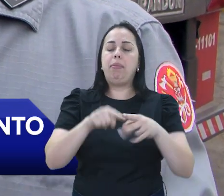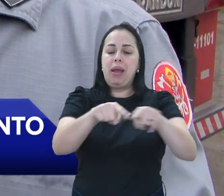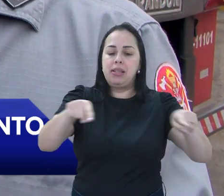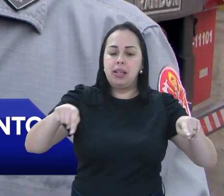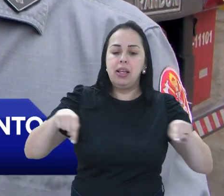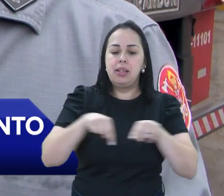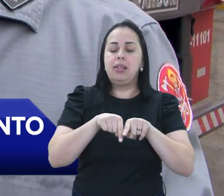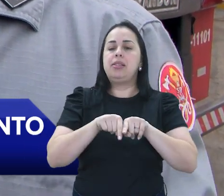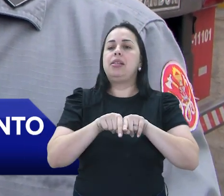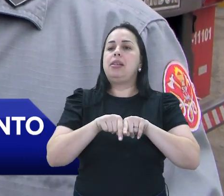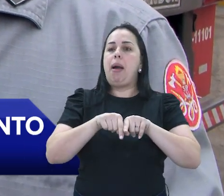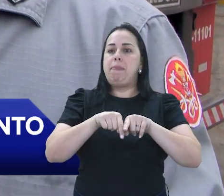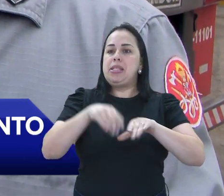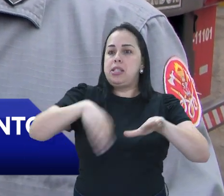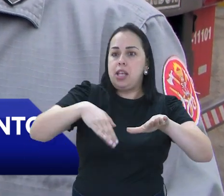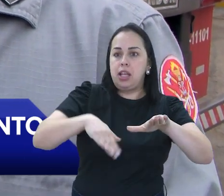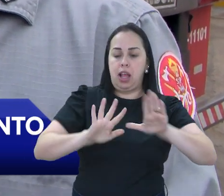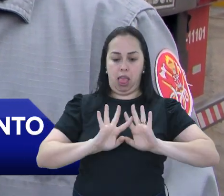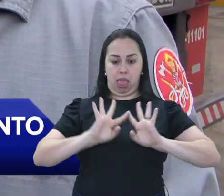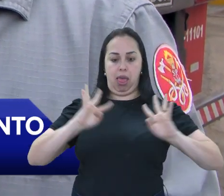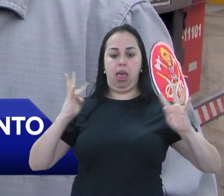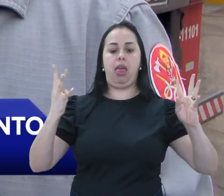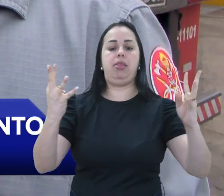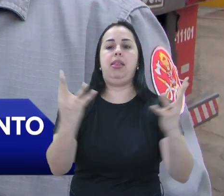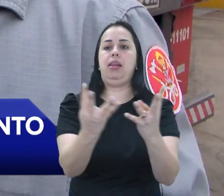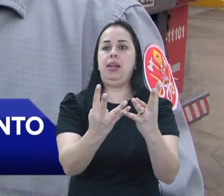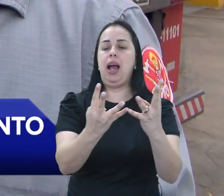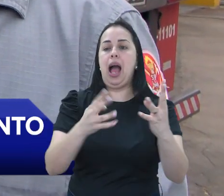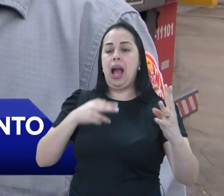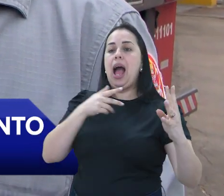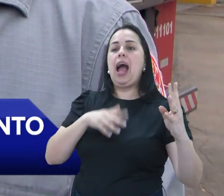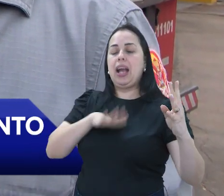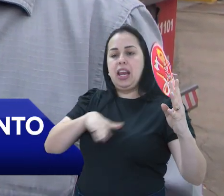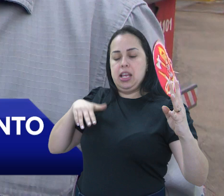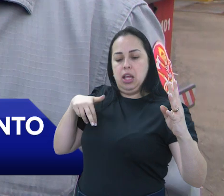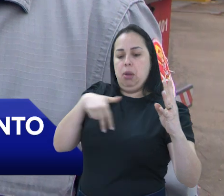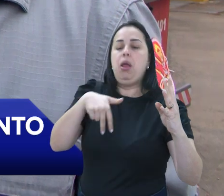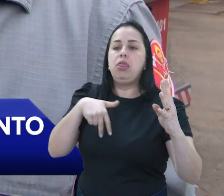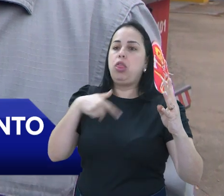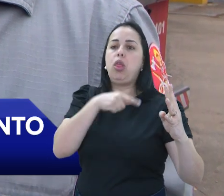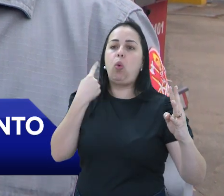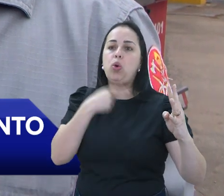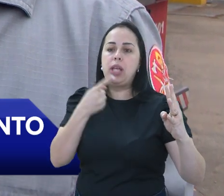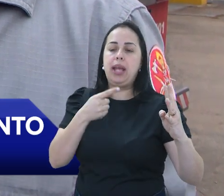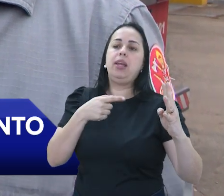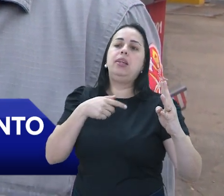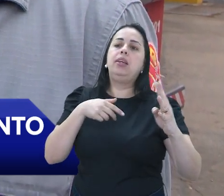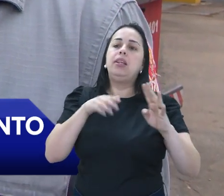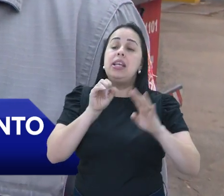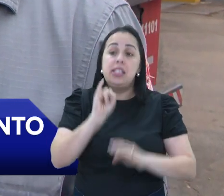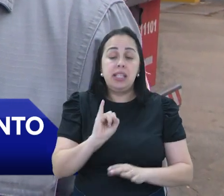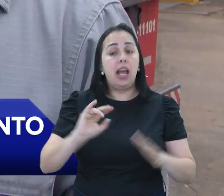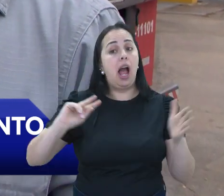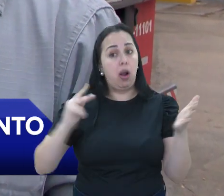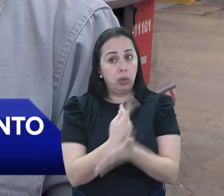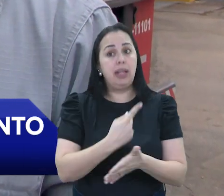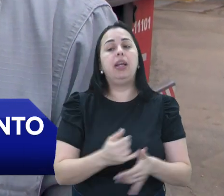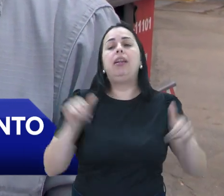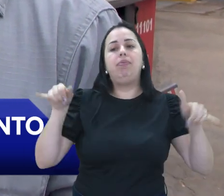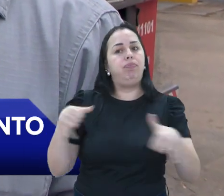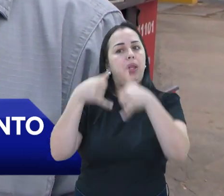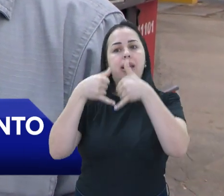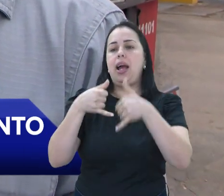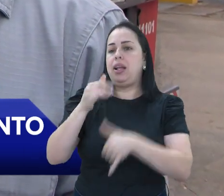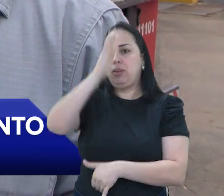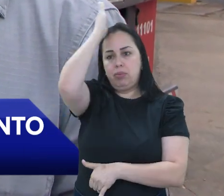piscinas sempre estarem cercadas, onde a criança não tem acesso sozinha e todo momento com atenção. E caso aconteça o afogamento, fazer o contato